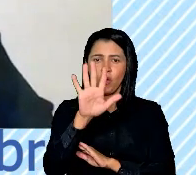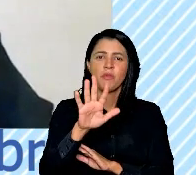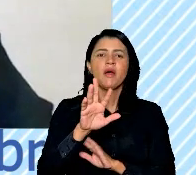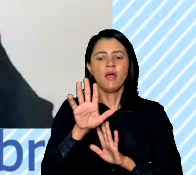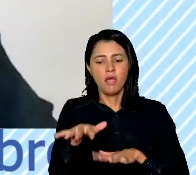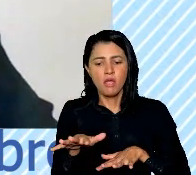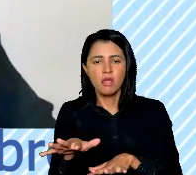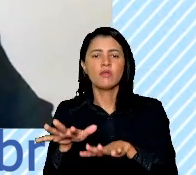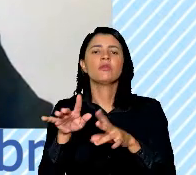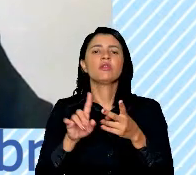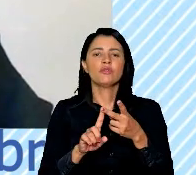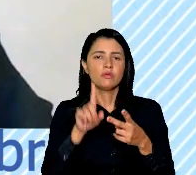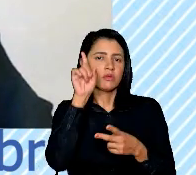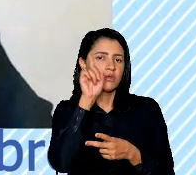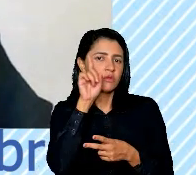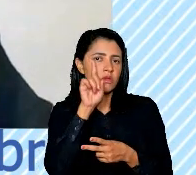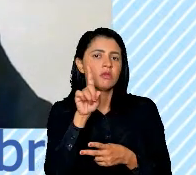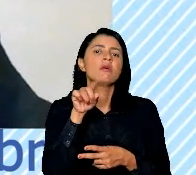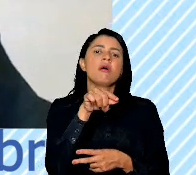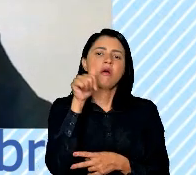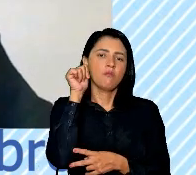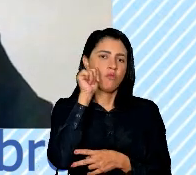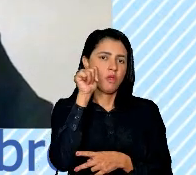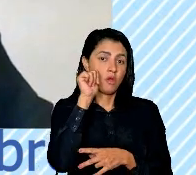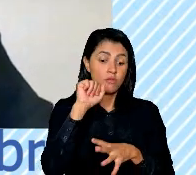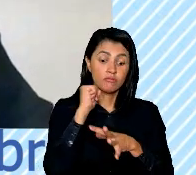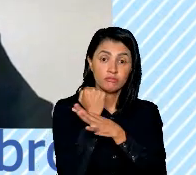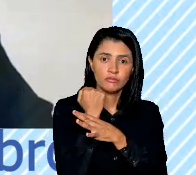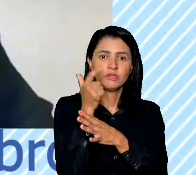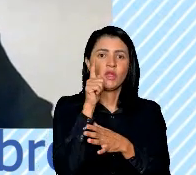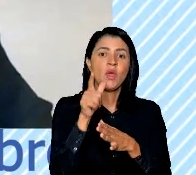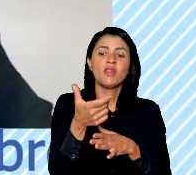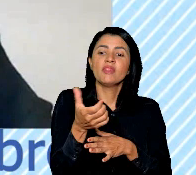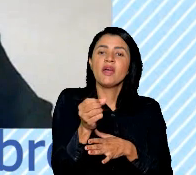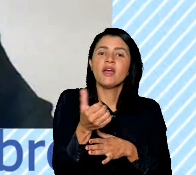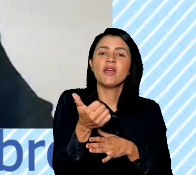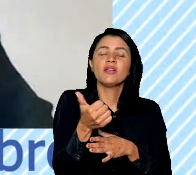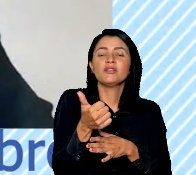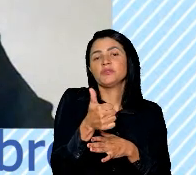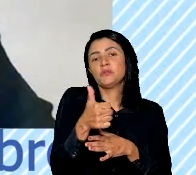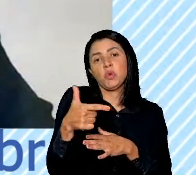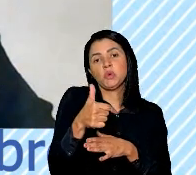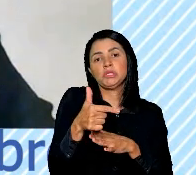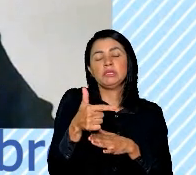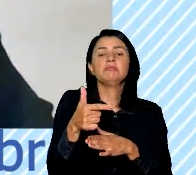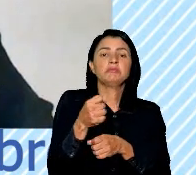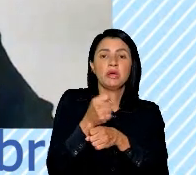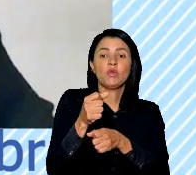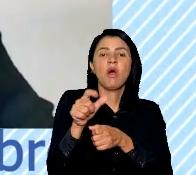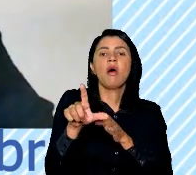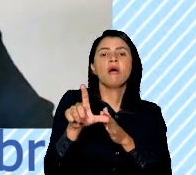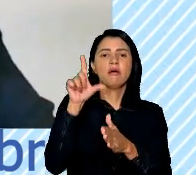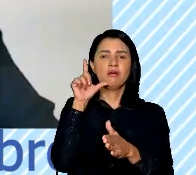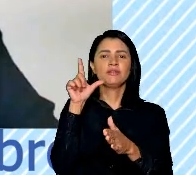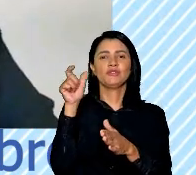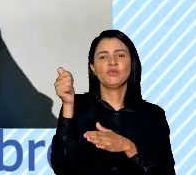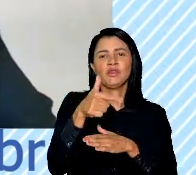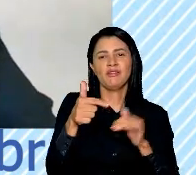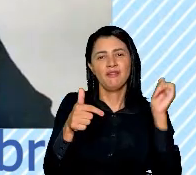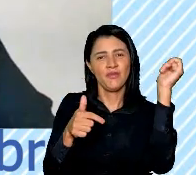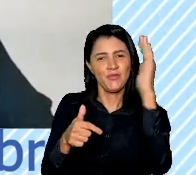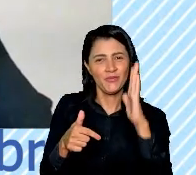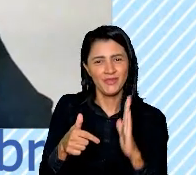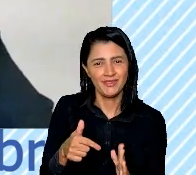Estados Unidos, as mulheres garantiram esse direito uns 10, 12 anos antes, mas aqui eu acho uma informação que é